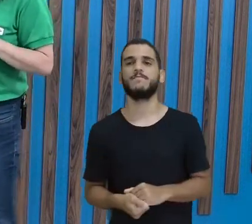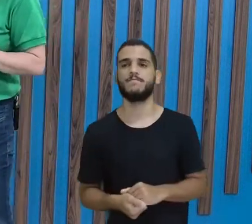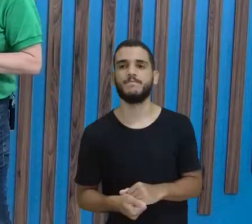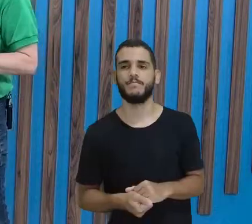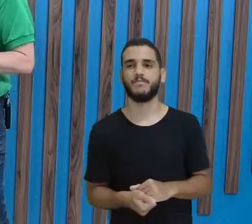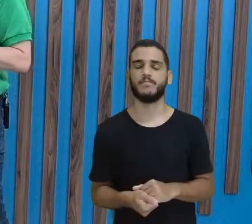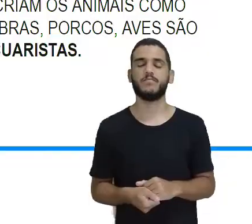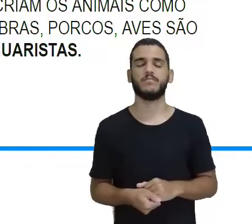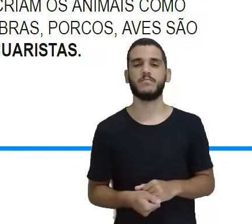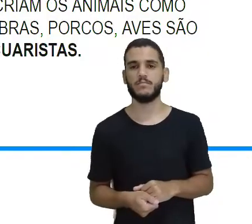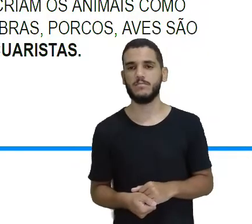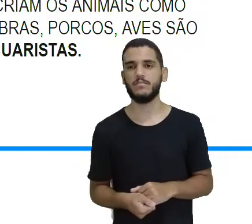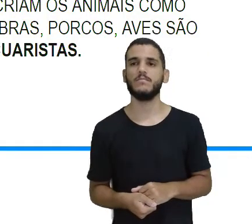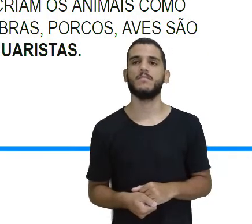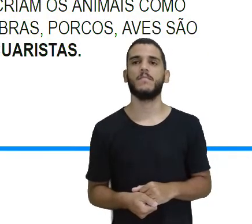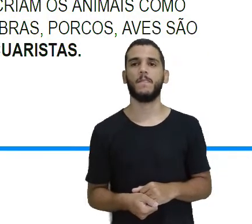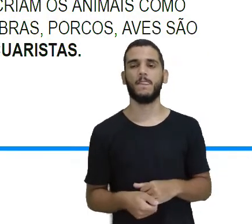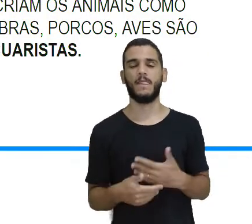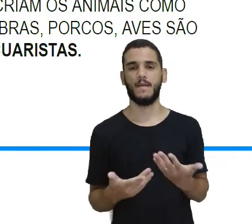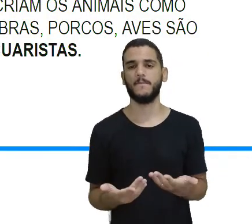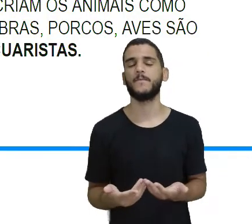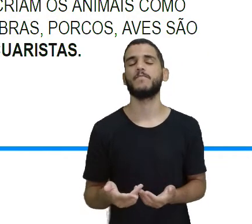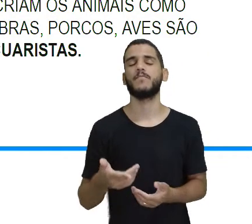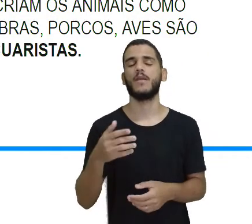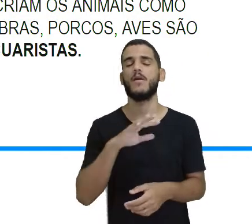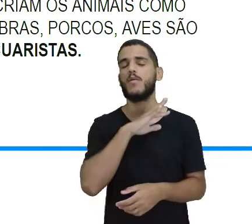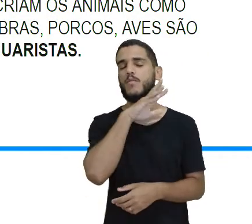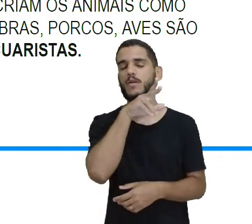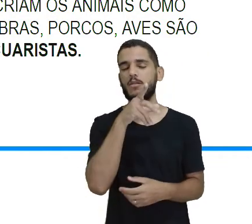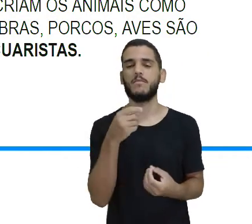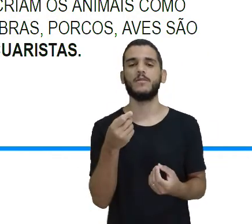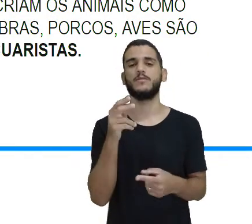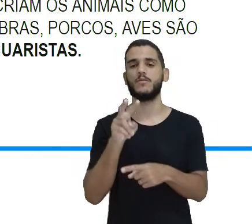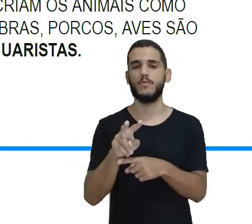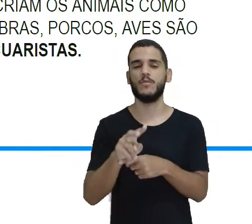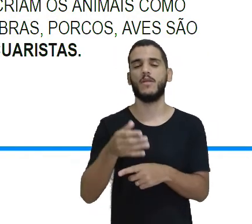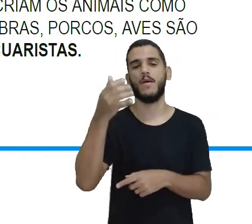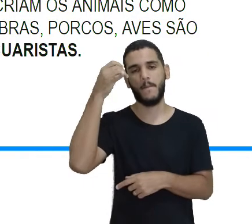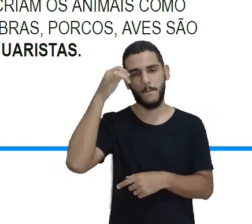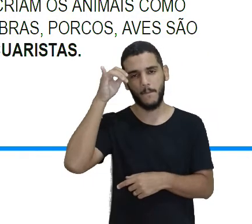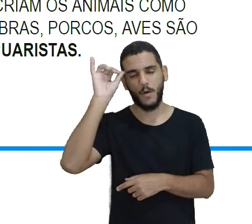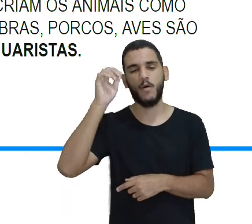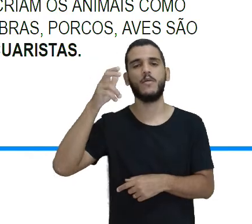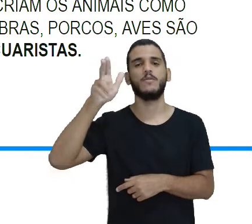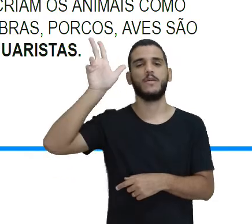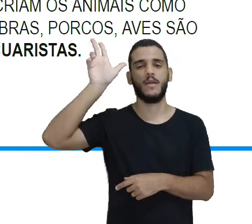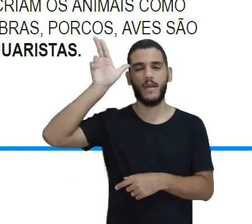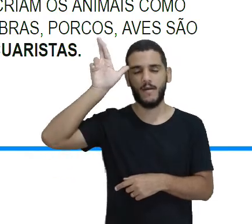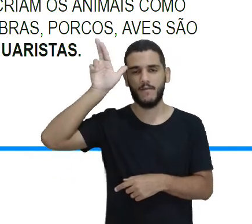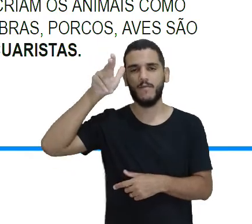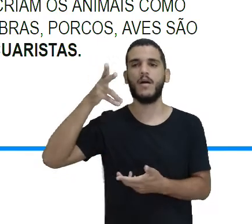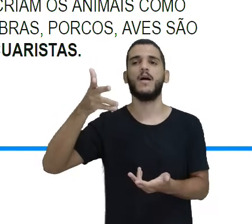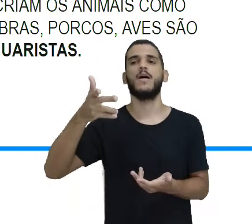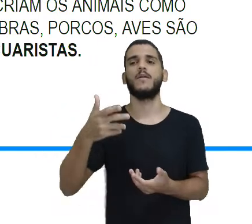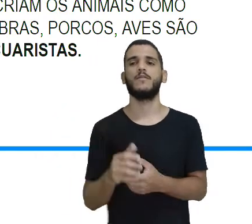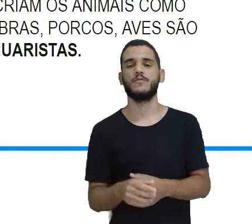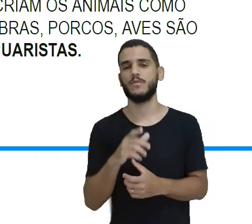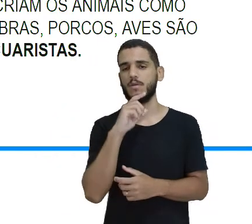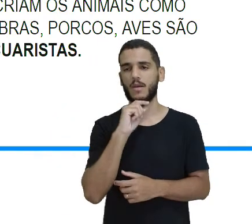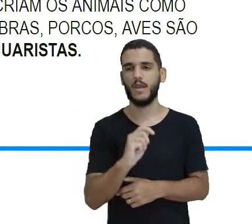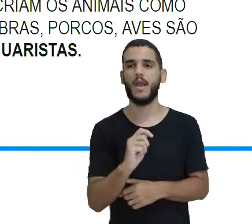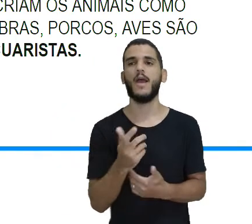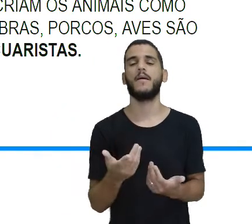Na área rural. Então, quais são os tipos de animais criados, geralmente? Bois, cavalos, cabras, porcos e aves. Essas